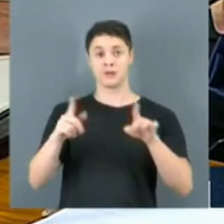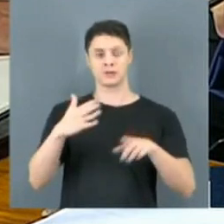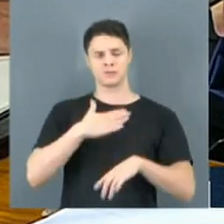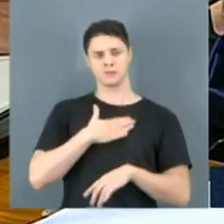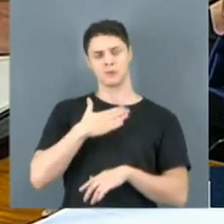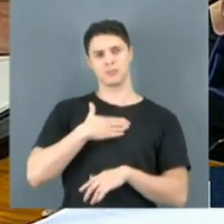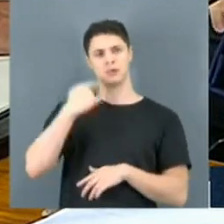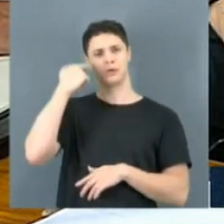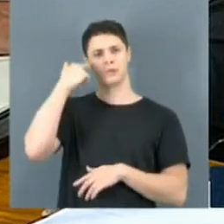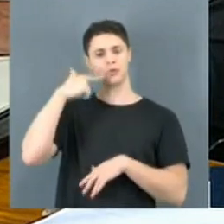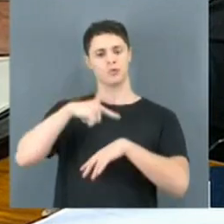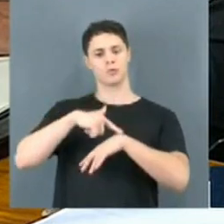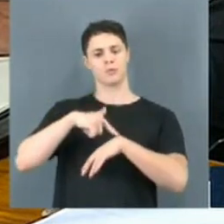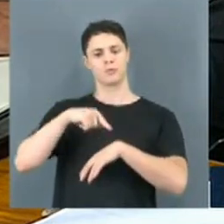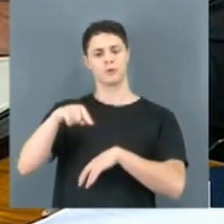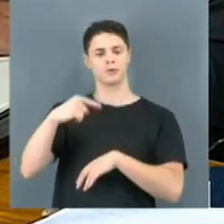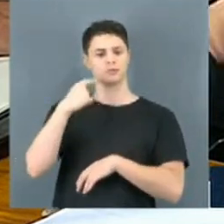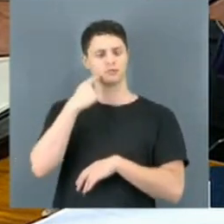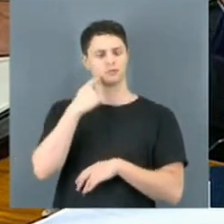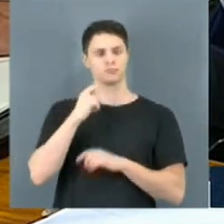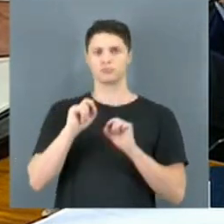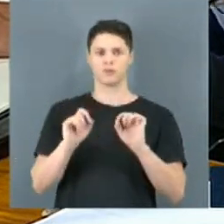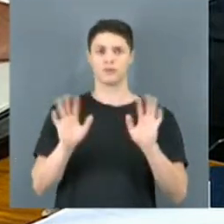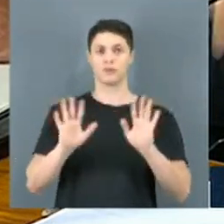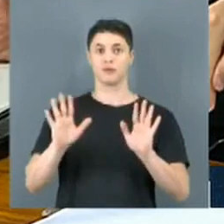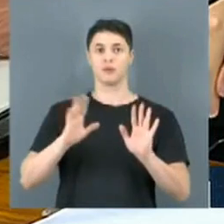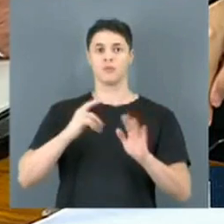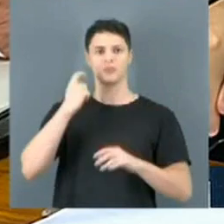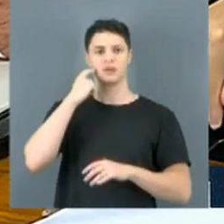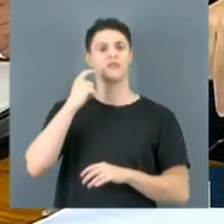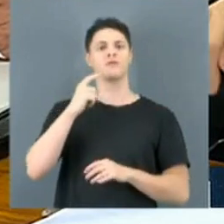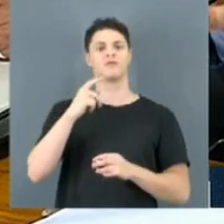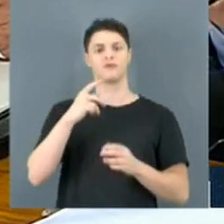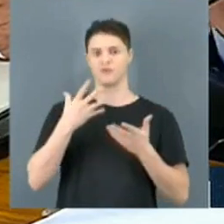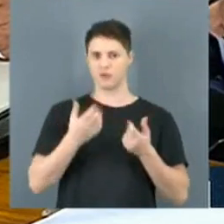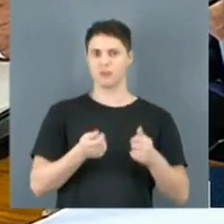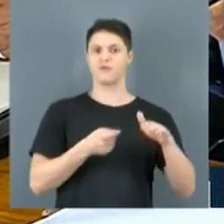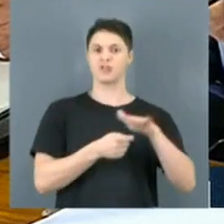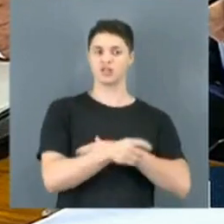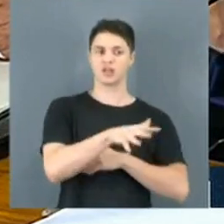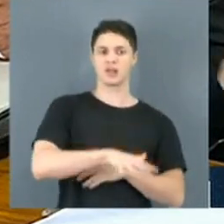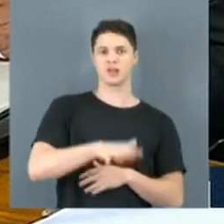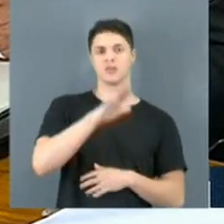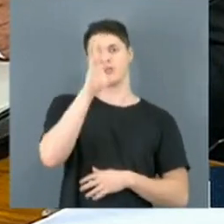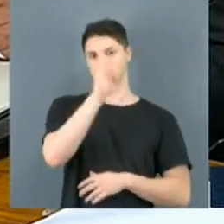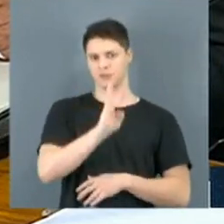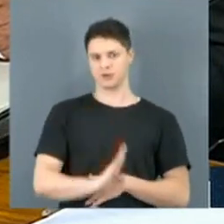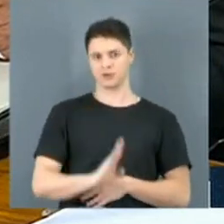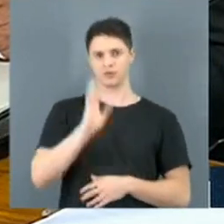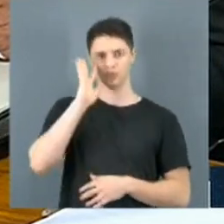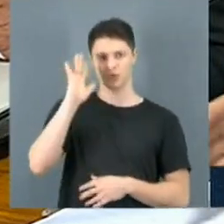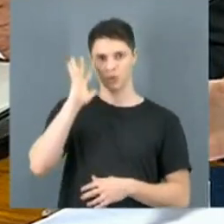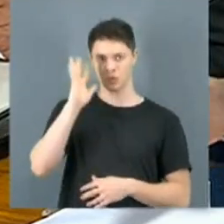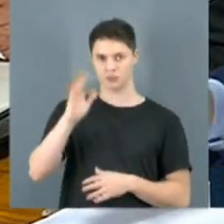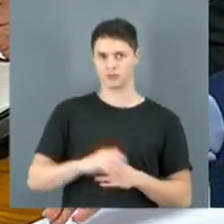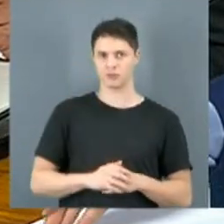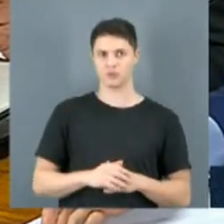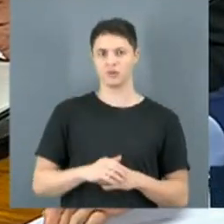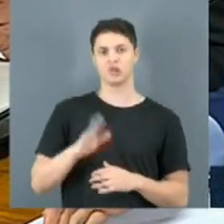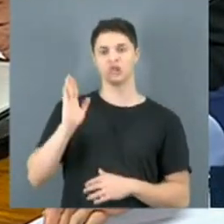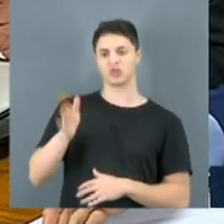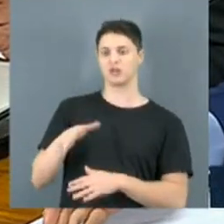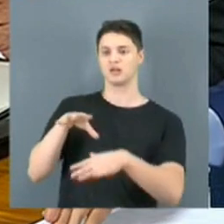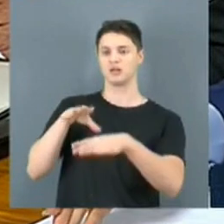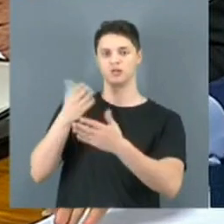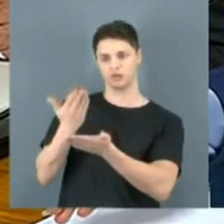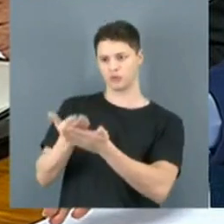reação, nesse momento, foi, na verdade, apostar no sonho brasileiro. Em outras palavras, depois de ter feito mestrado em Direito em